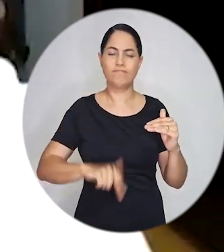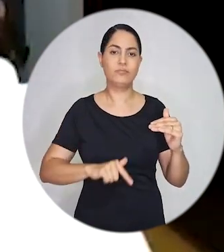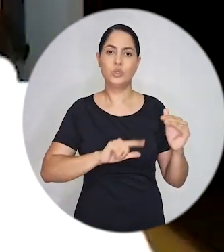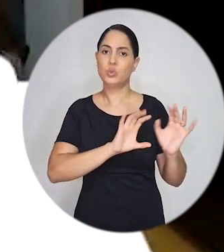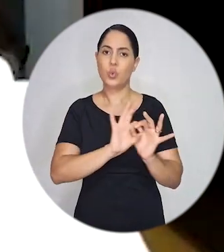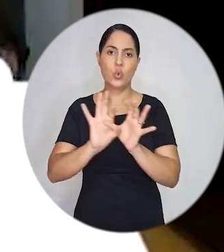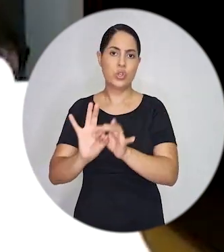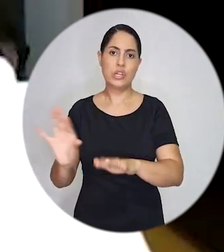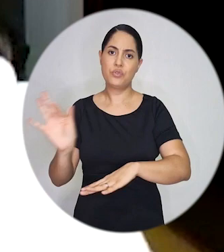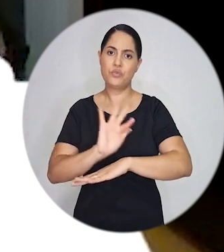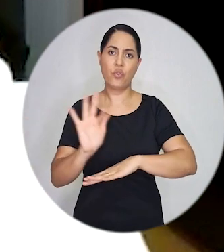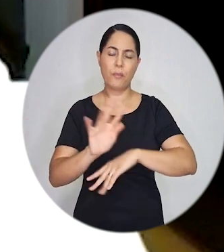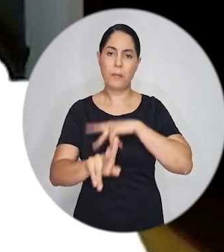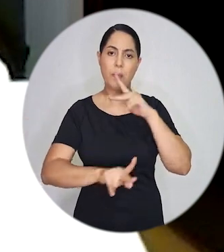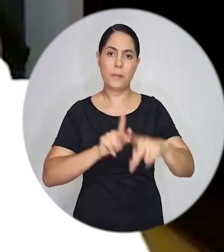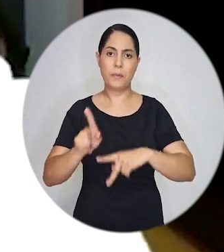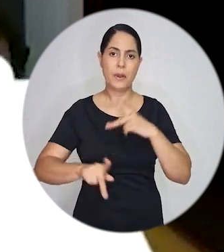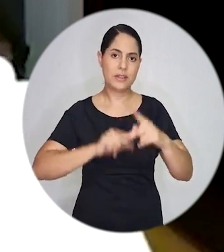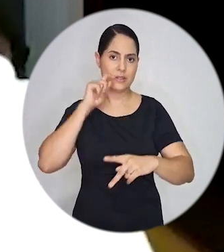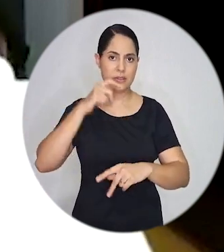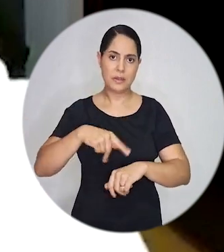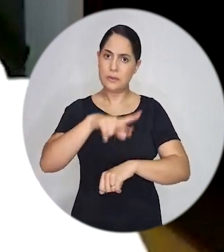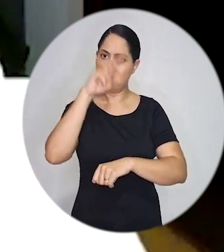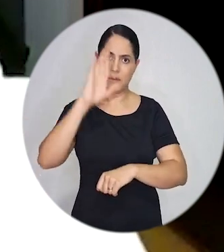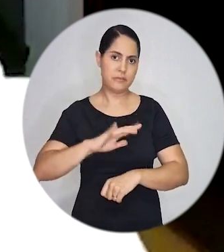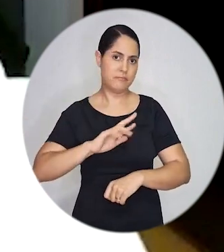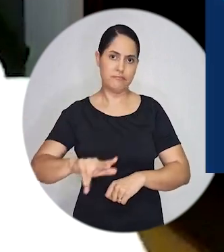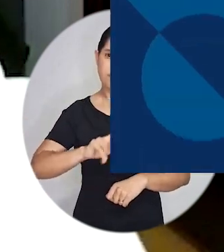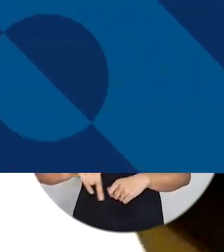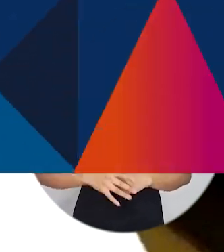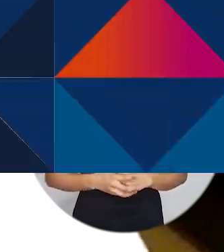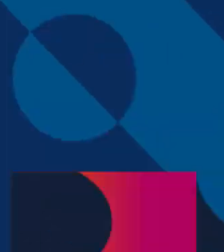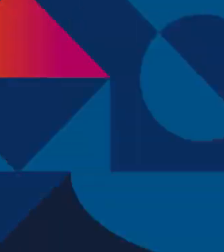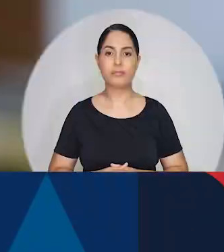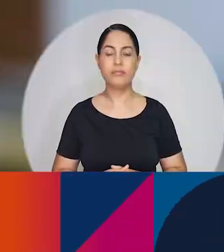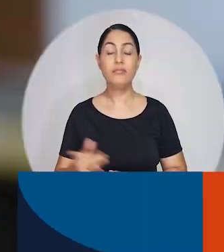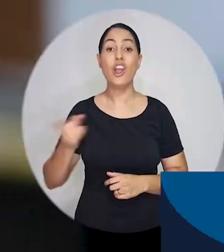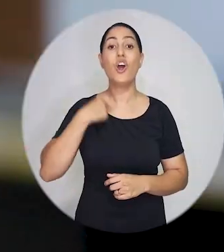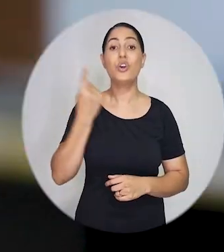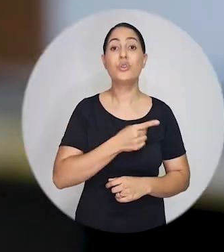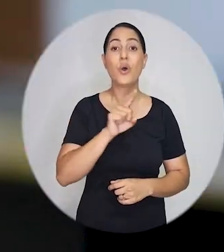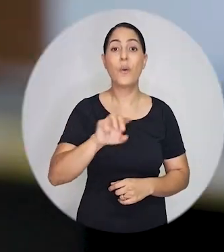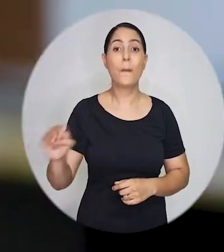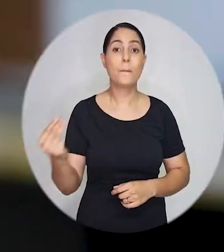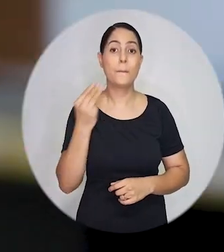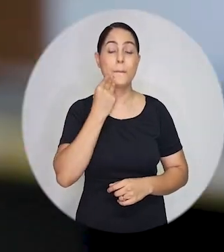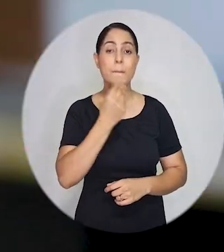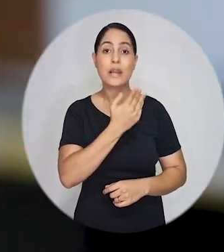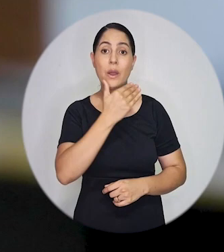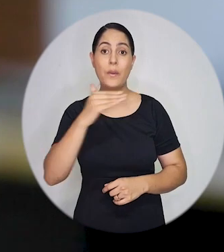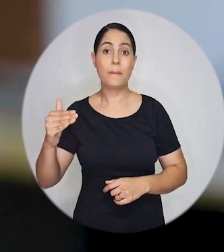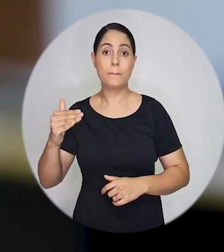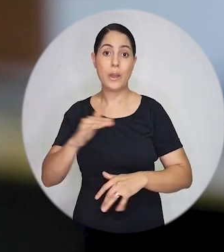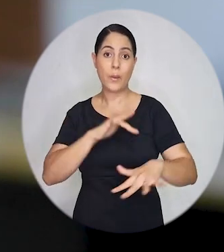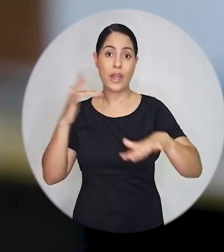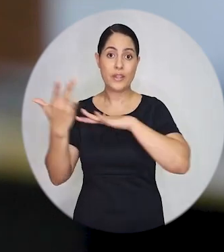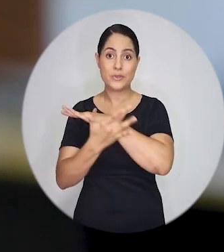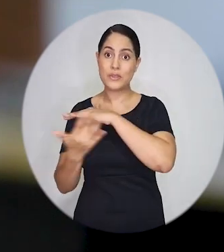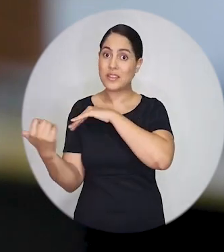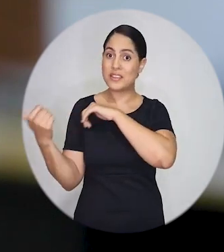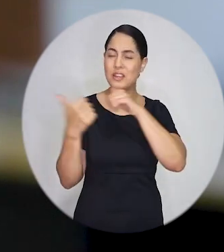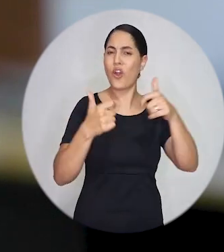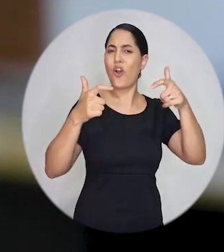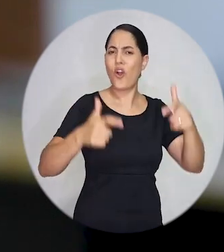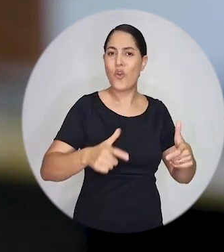efetivação da igualdade formal para a população negra no Brasil. Já somos mais de 1,5 milhão de seguidores